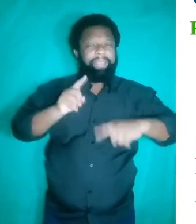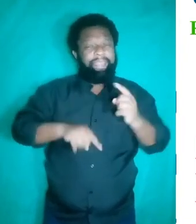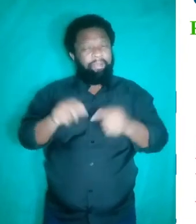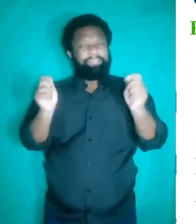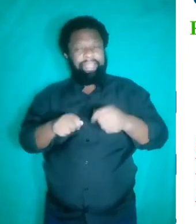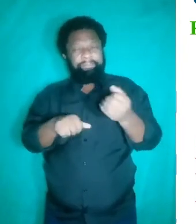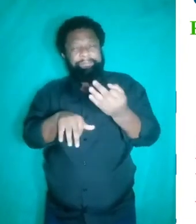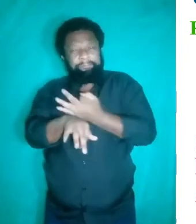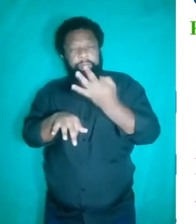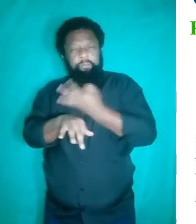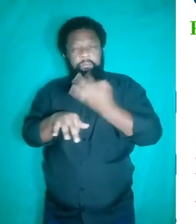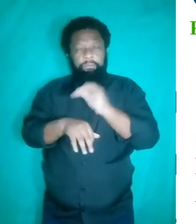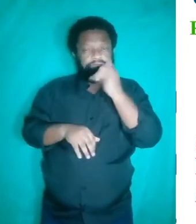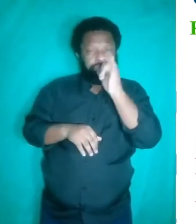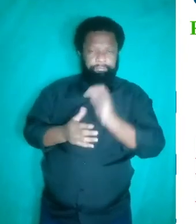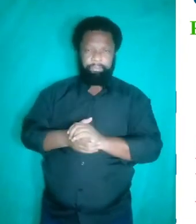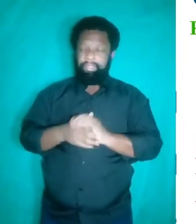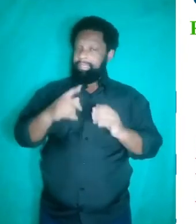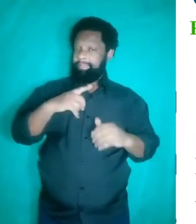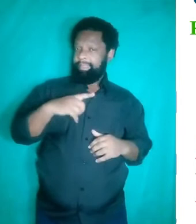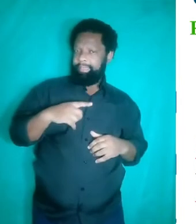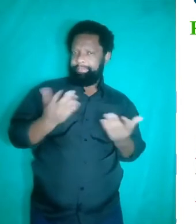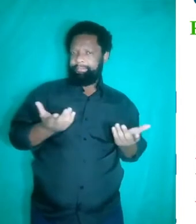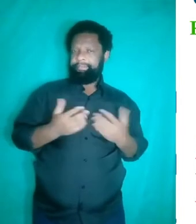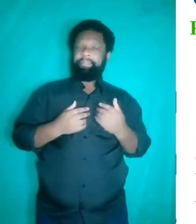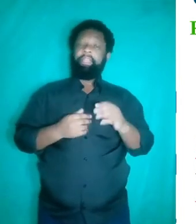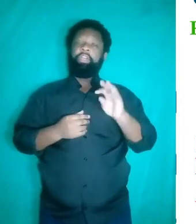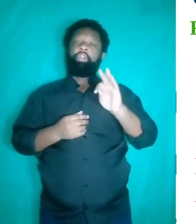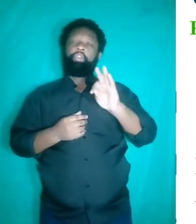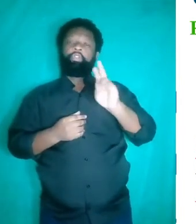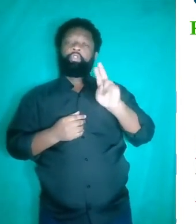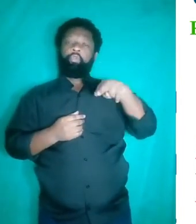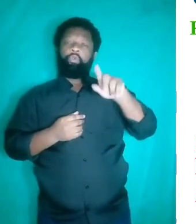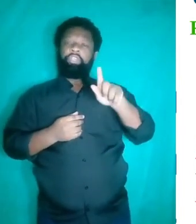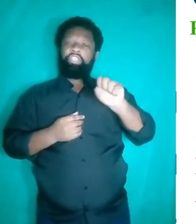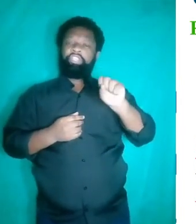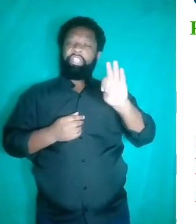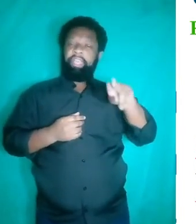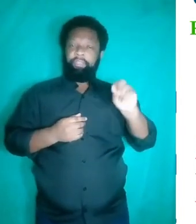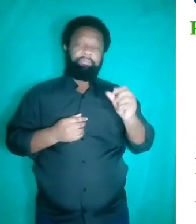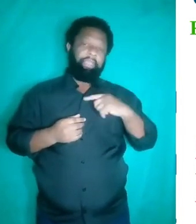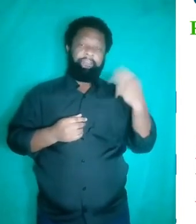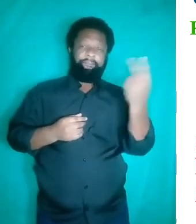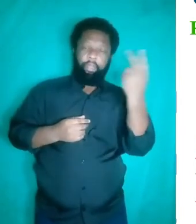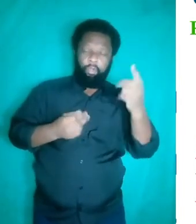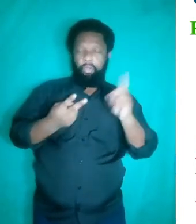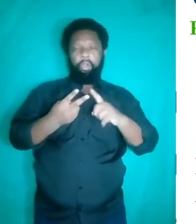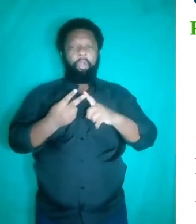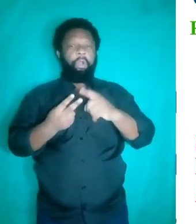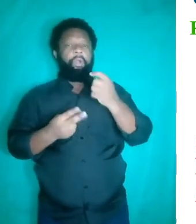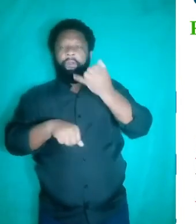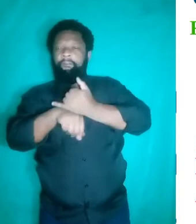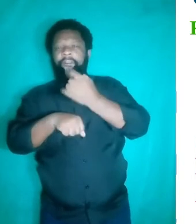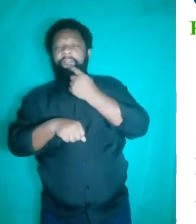o quanto o material se opõe à passagem de corrente. Então, a gente tem tungstênio um valor, bronze